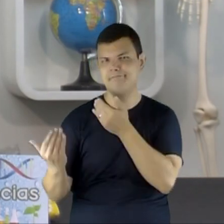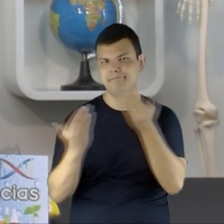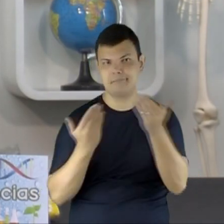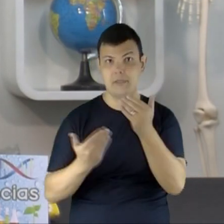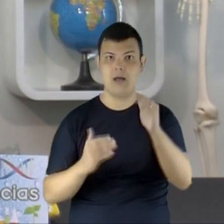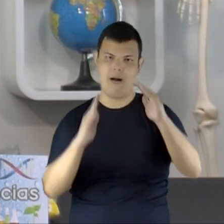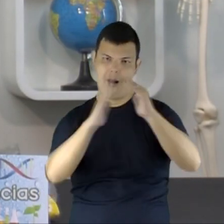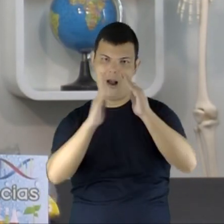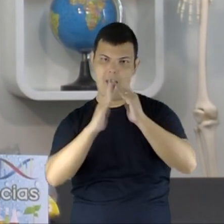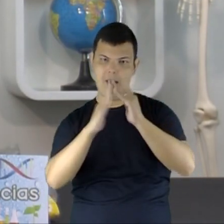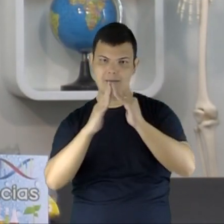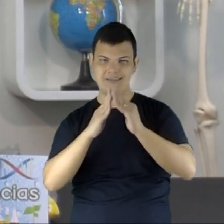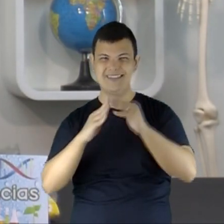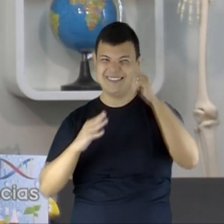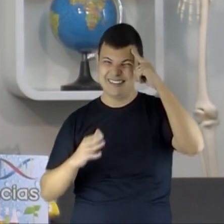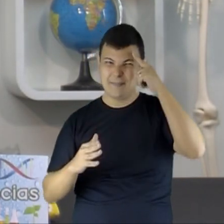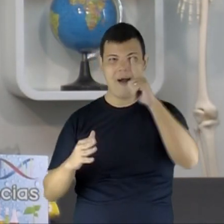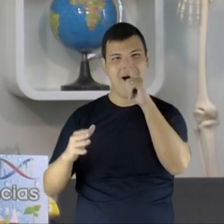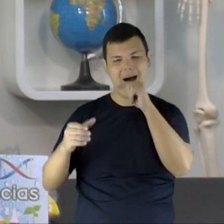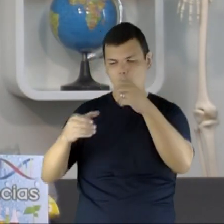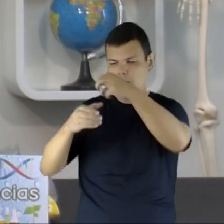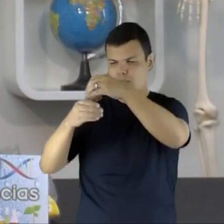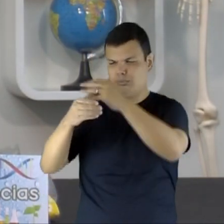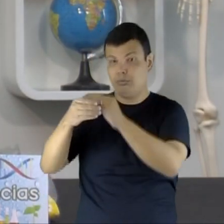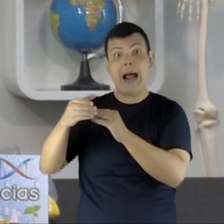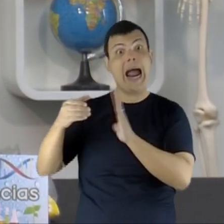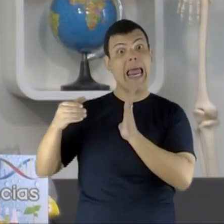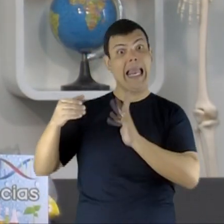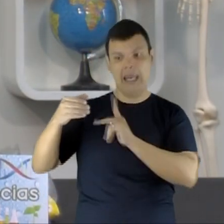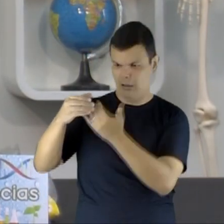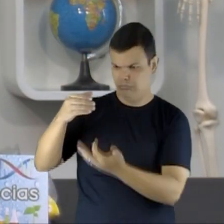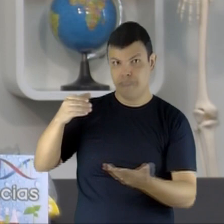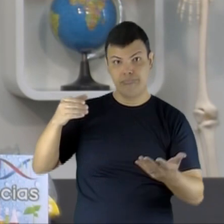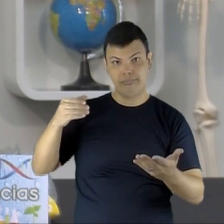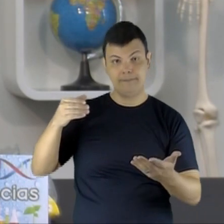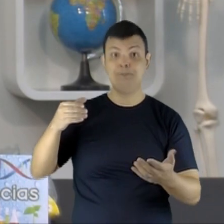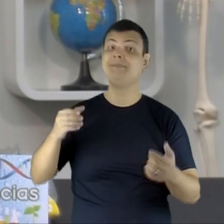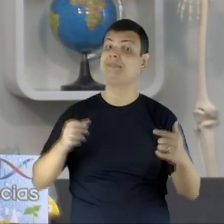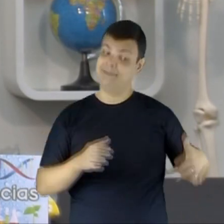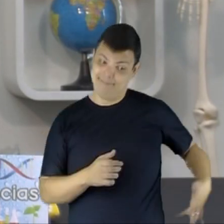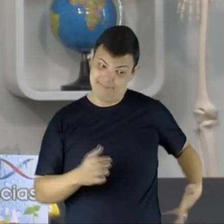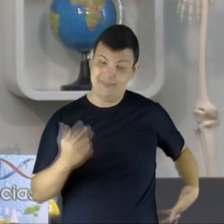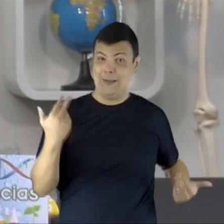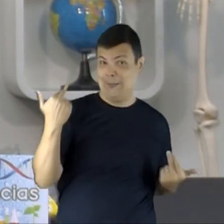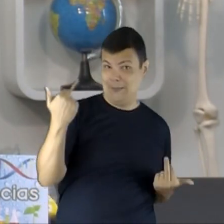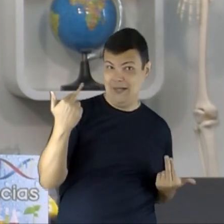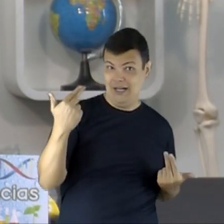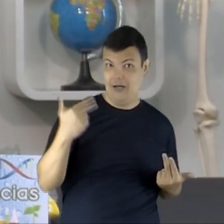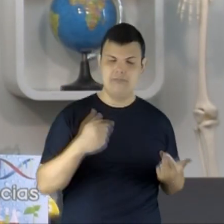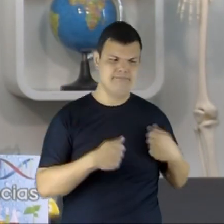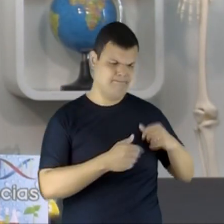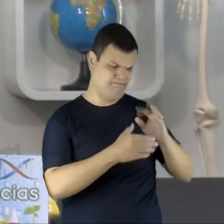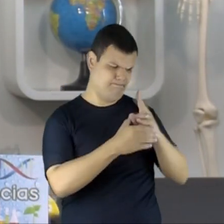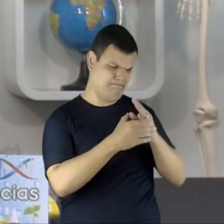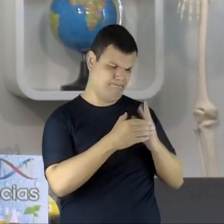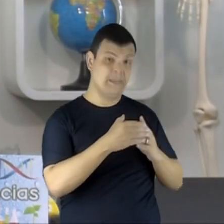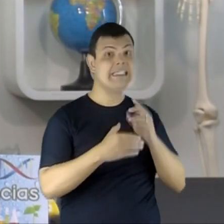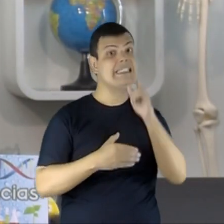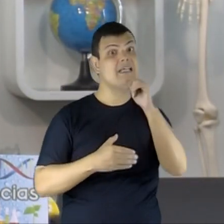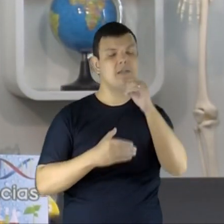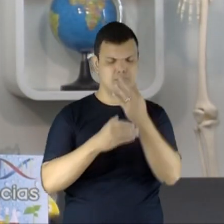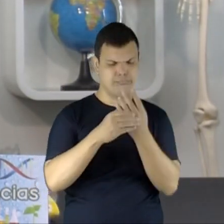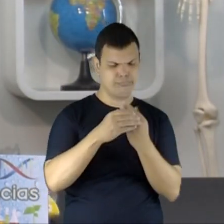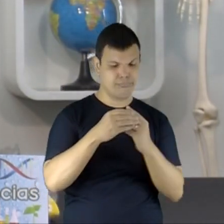gente precisa purificar a água? Pois é, os rins vão fazer esse mesmo papel de um filtro. Eles vão limpar